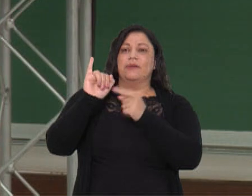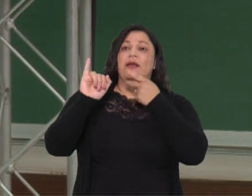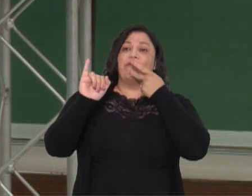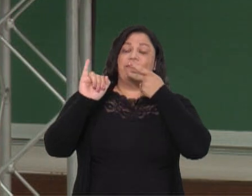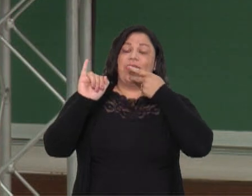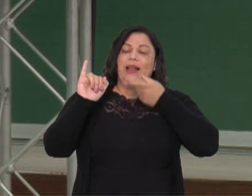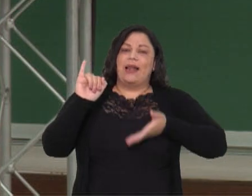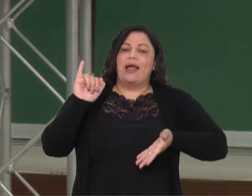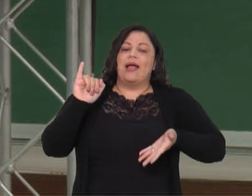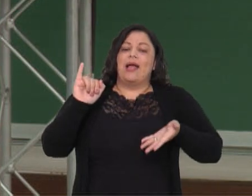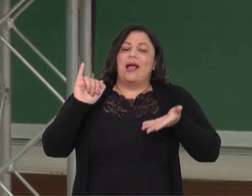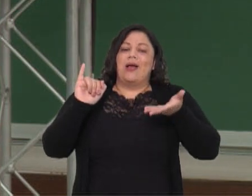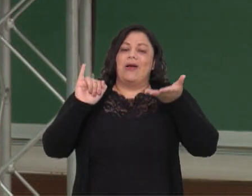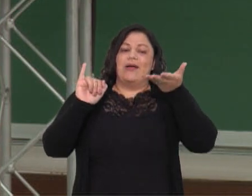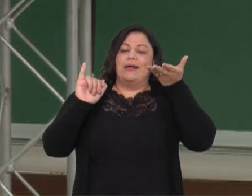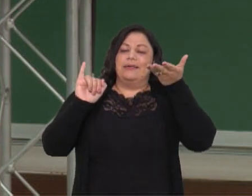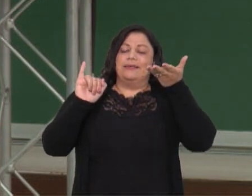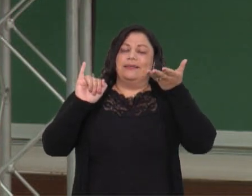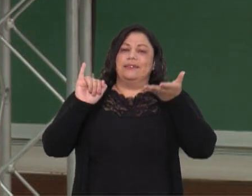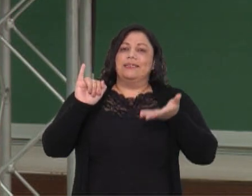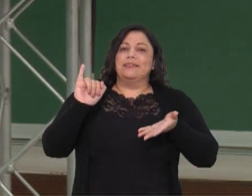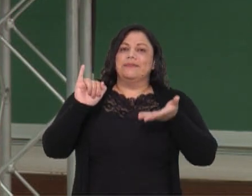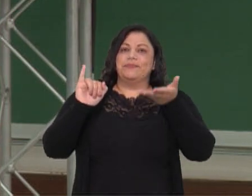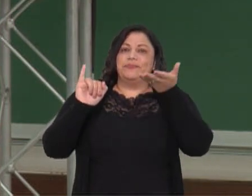Ó, tendência,